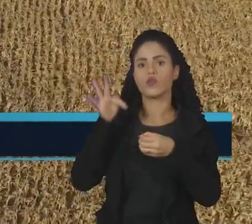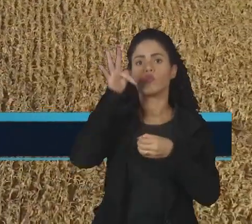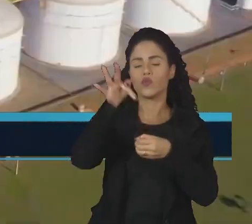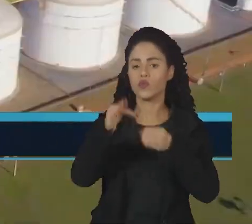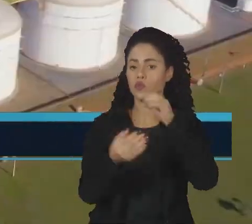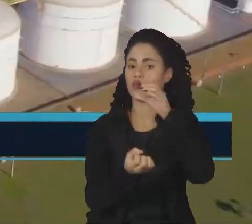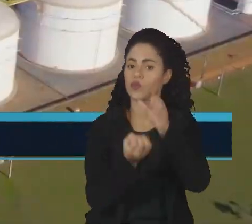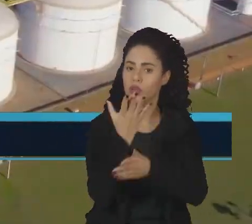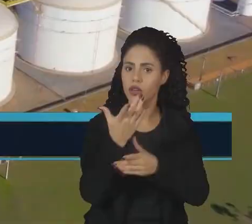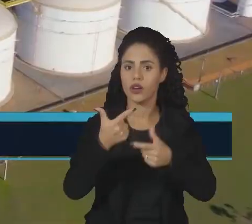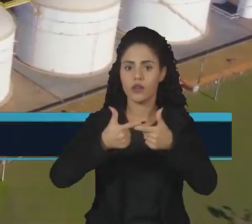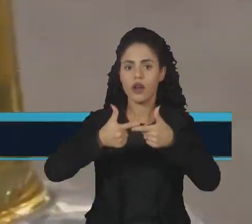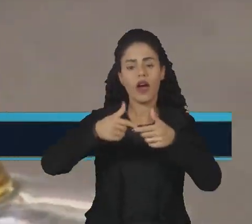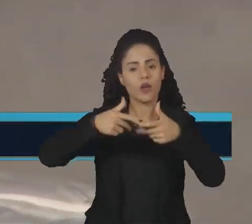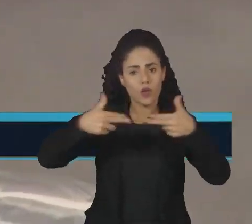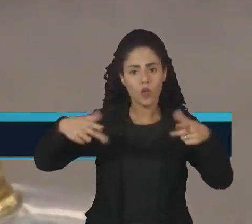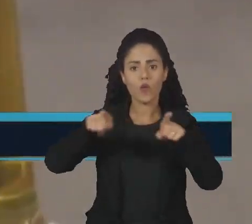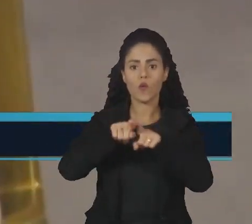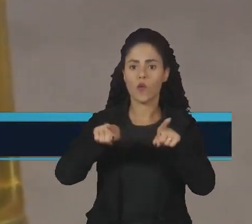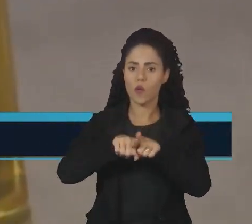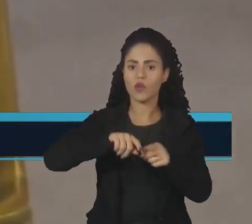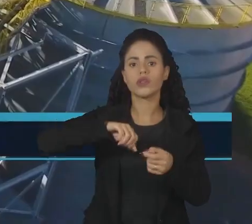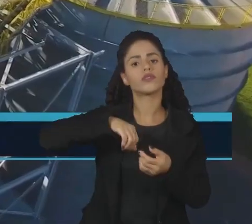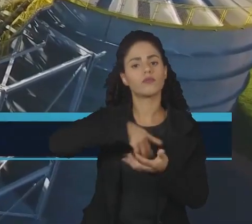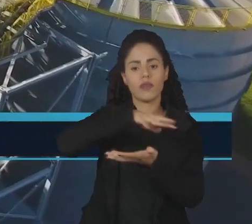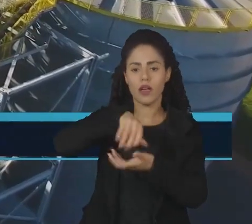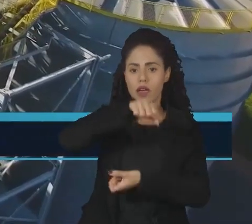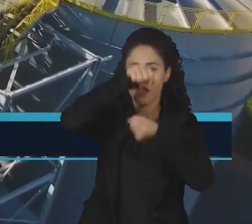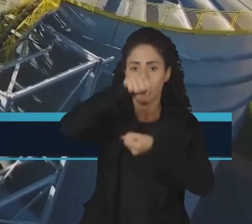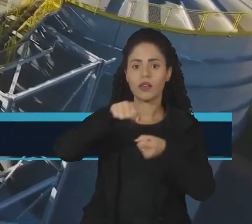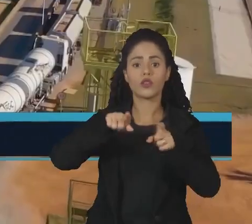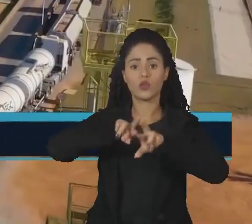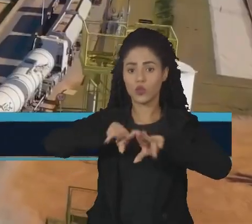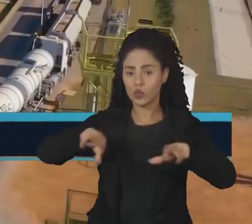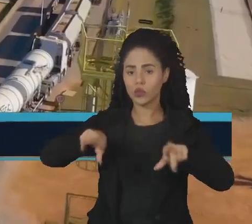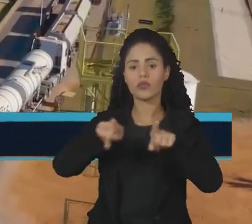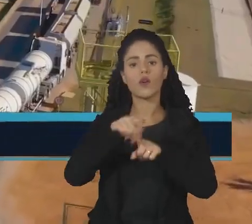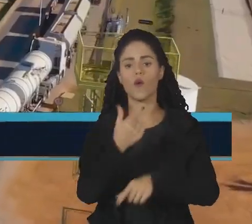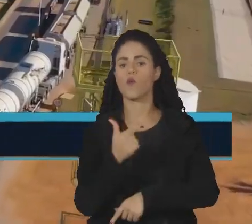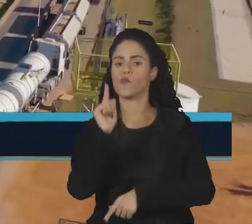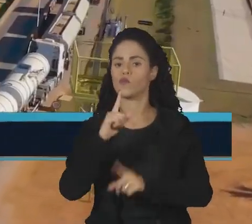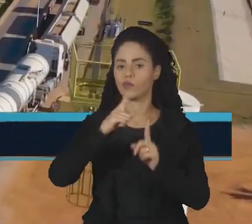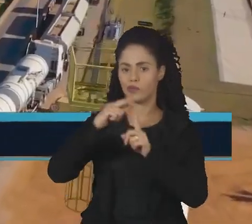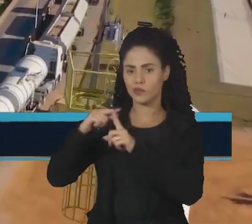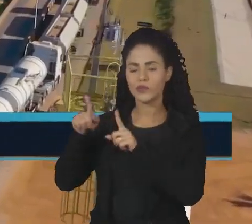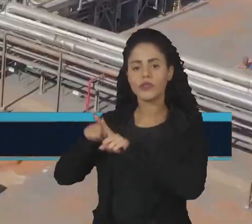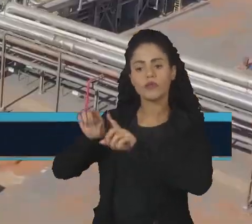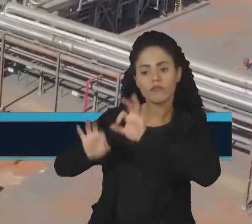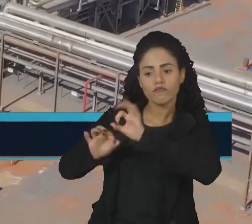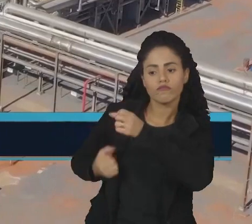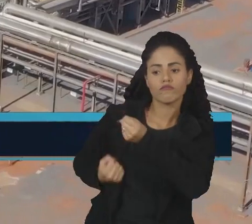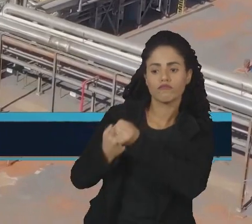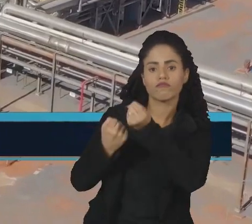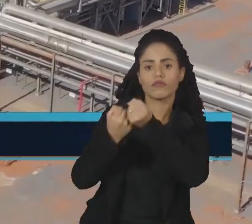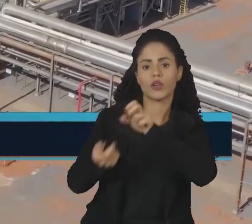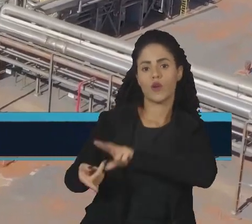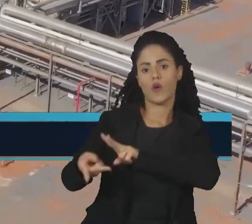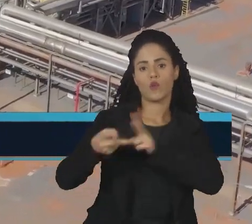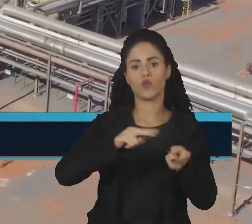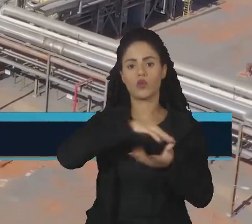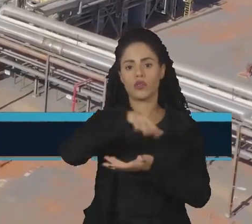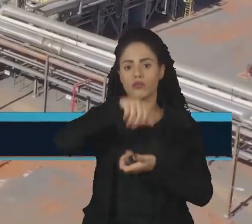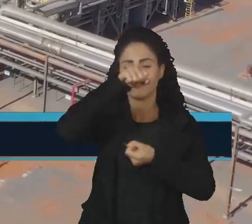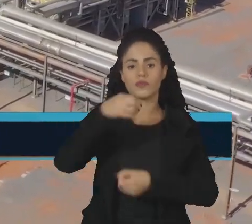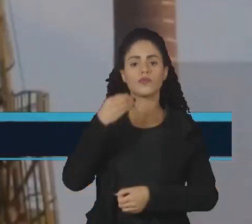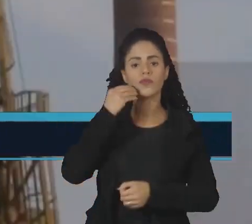programas nacionais para a produção de diesel verde, biogás e biometano, e outro que trata do programa de apoio à transição energética